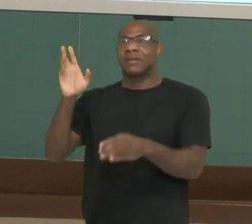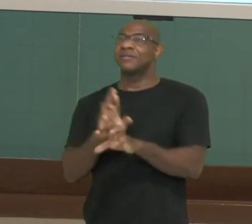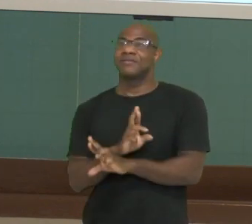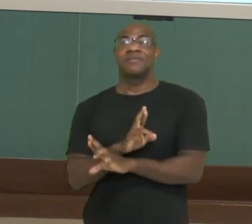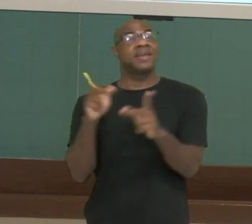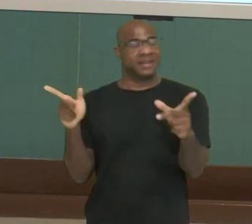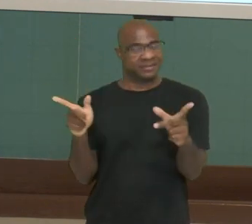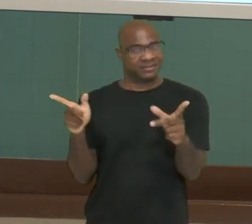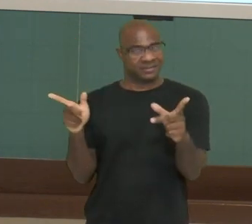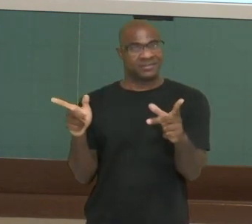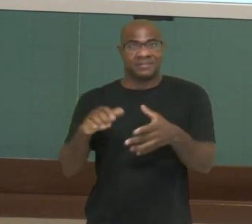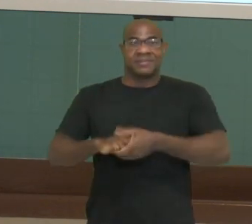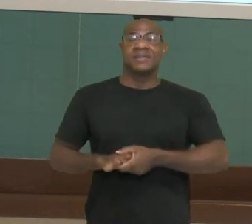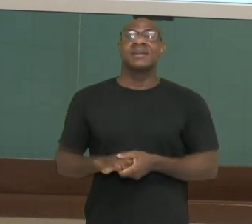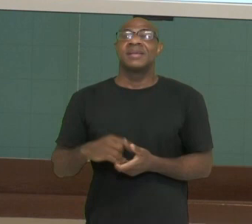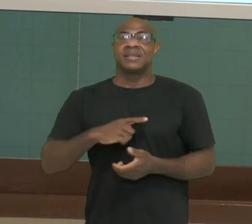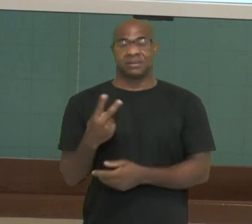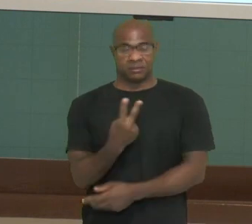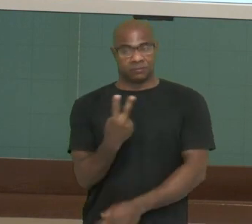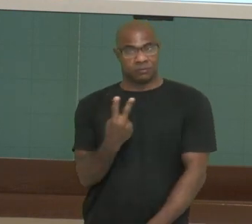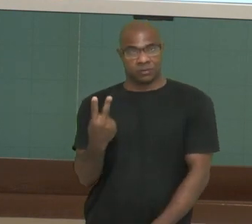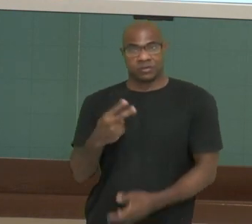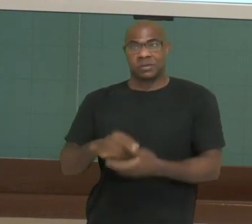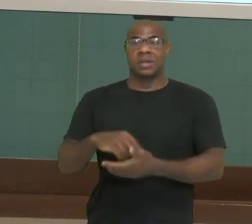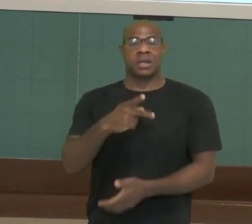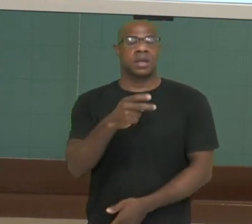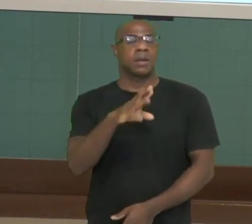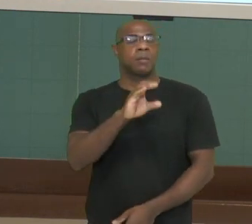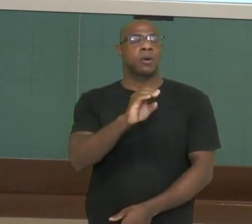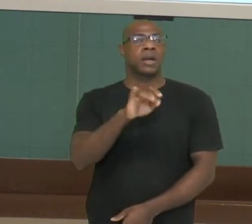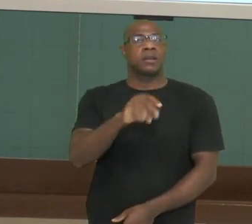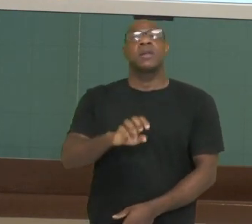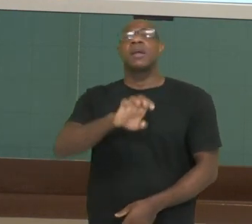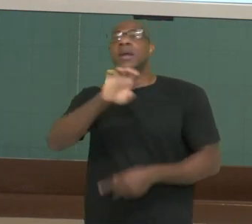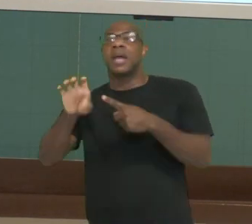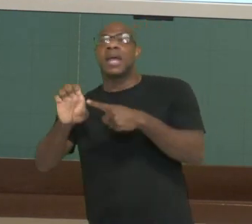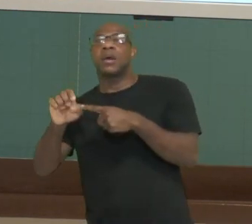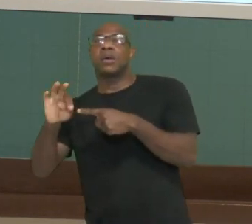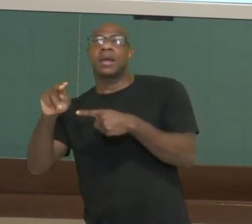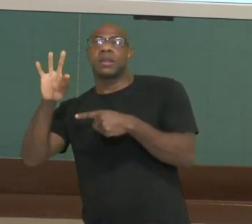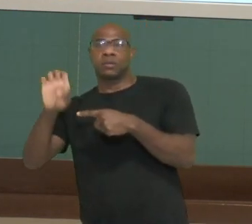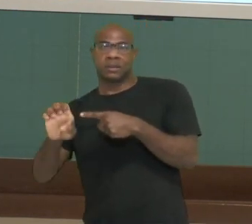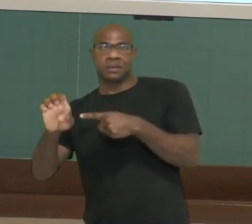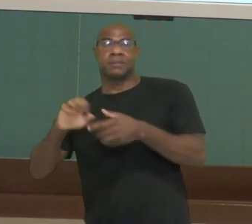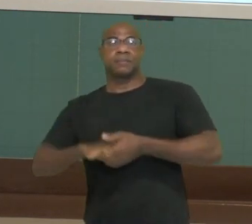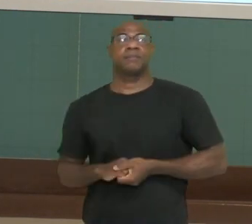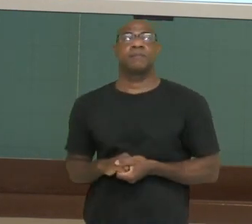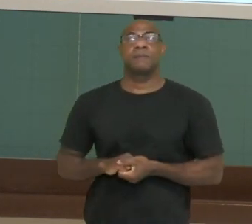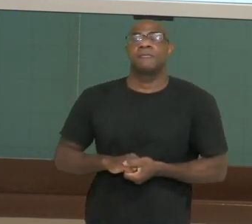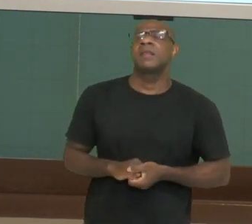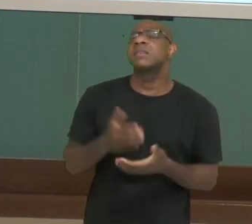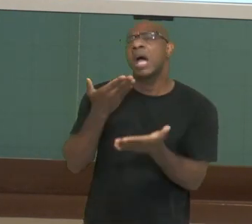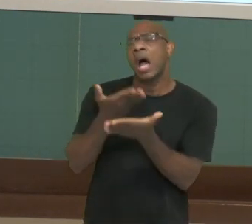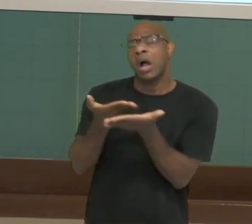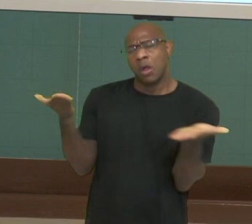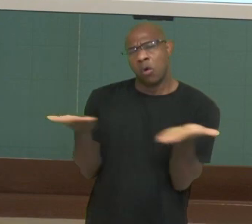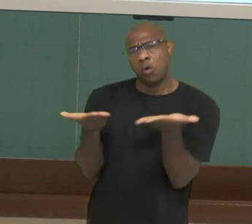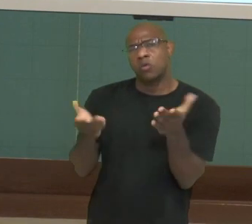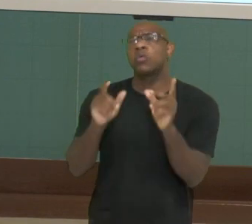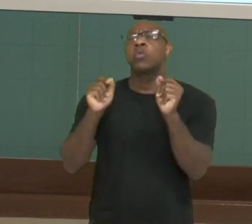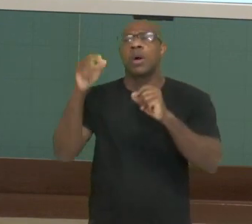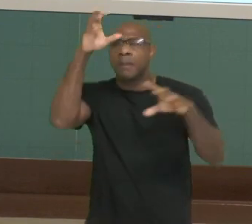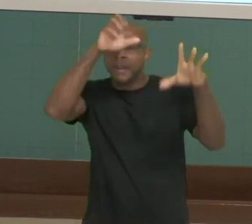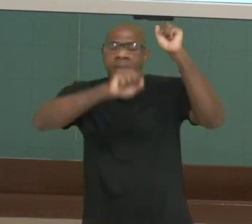diferença, então, nesses indivíduos, procariontes e eucariontes. Na aula de hoje,